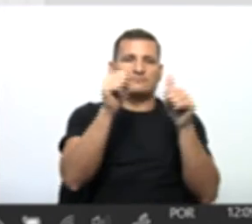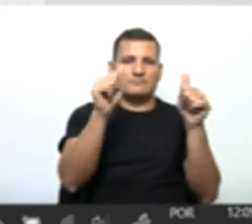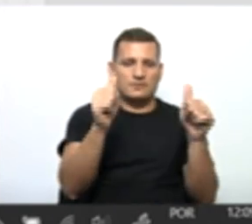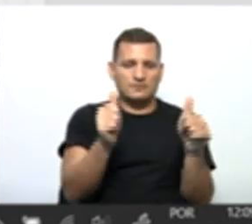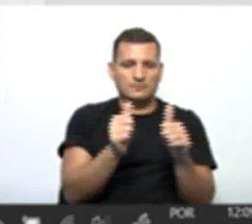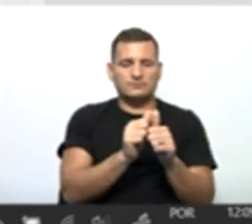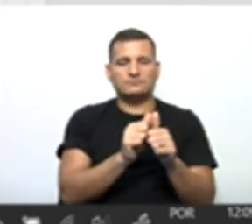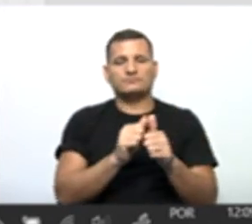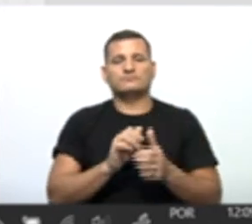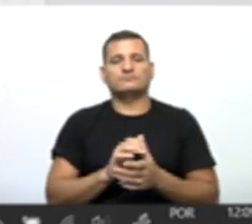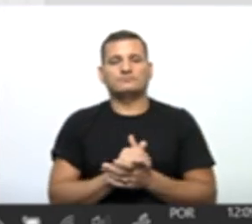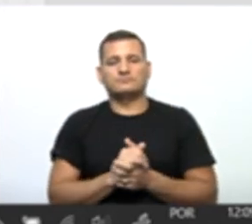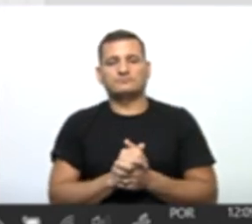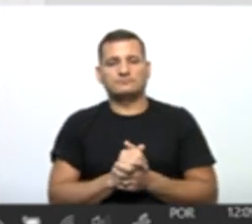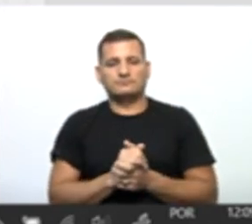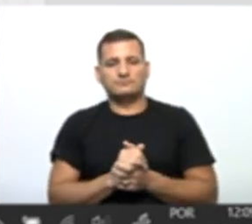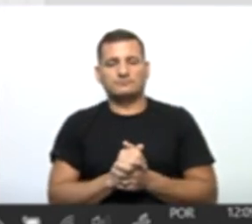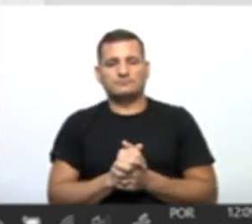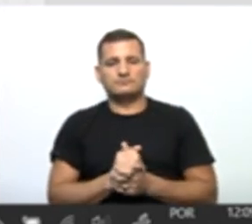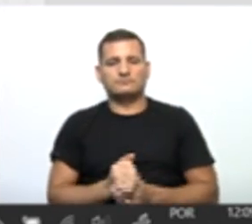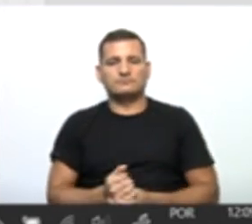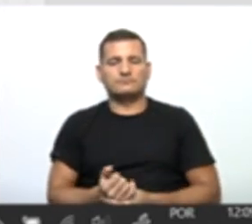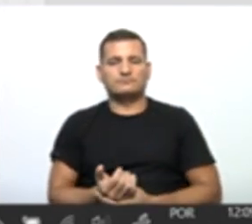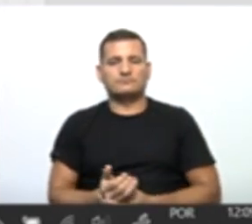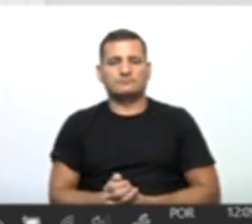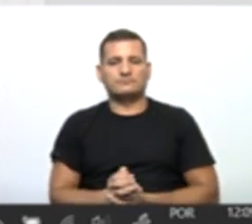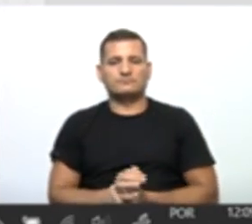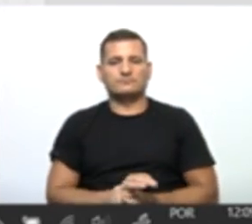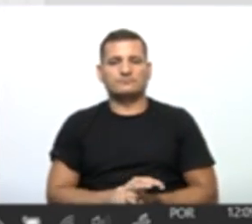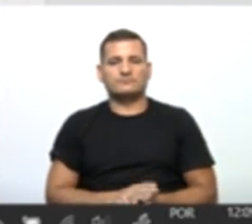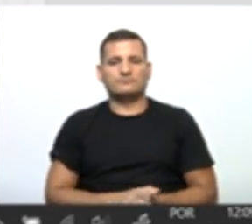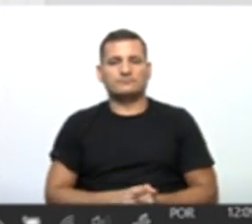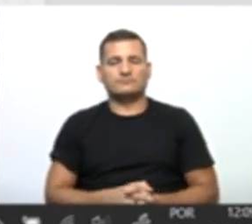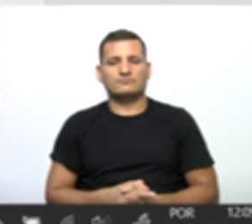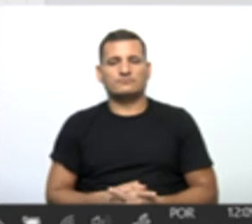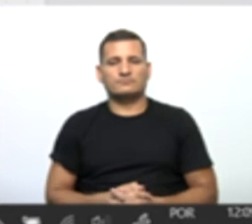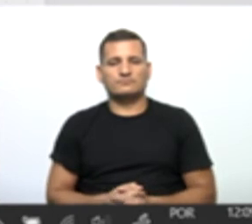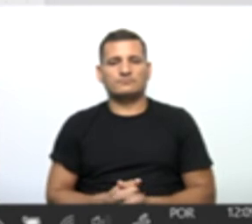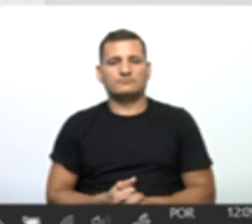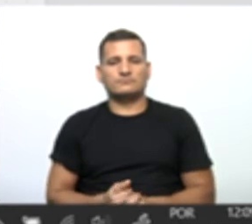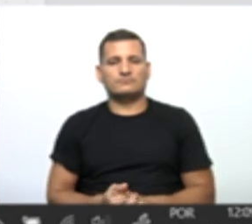um banner, enfim. Mas assim, olha que legal.